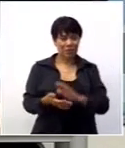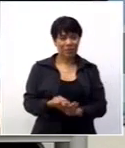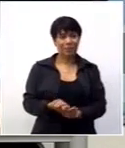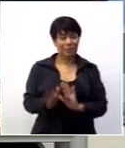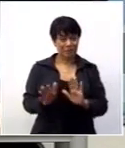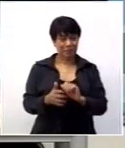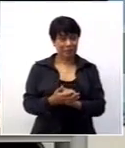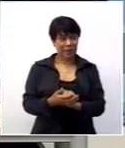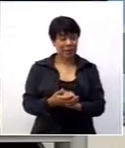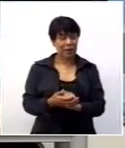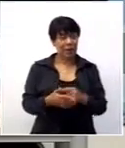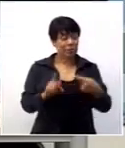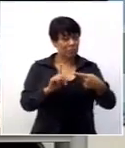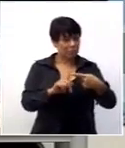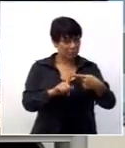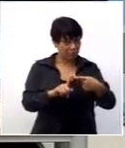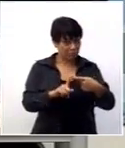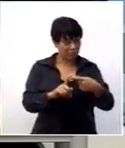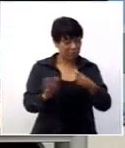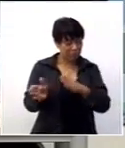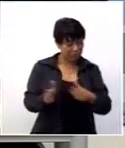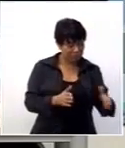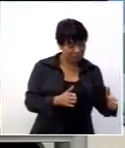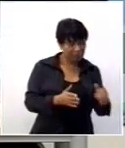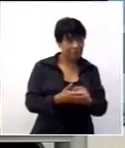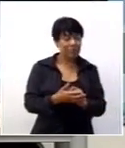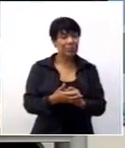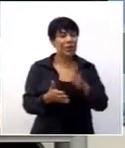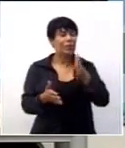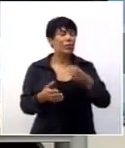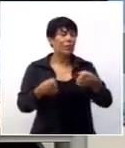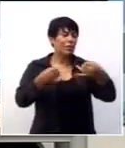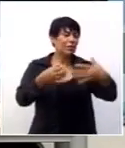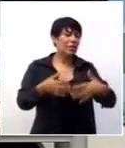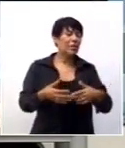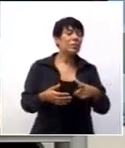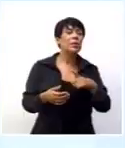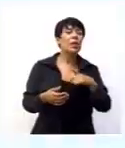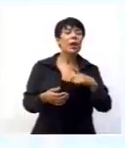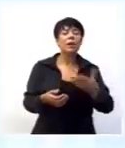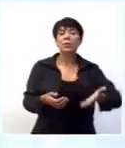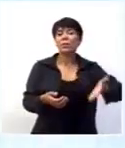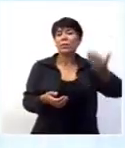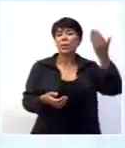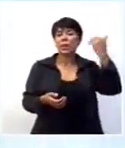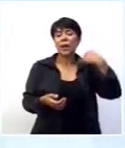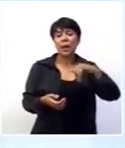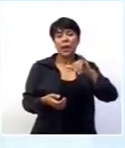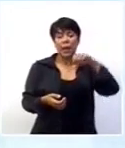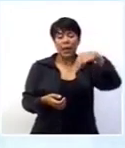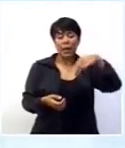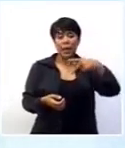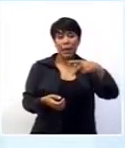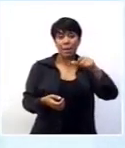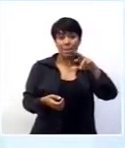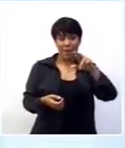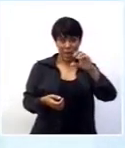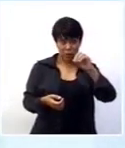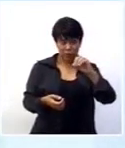ó, o primeiro momento, como falamos aí no começo da aula, é o Antigo Império, né? Eu peço que